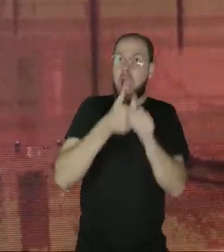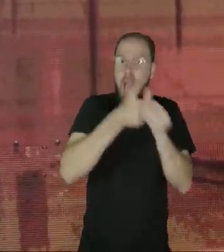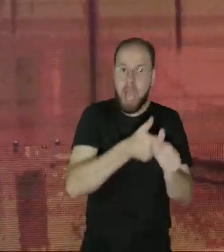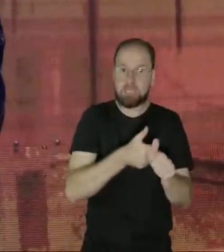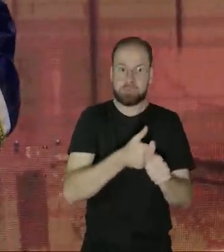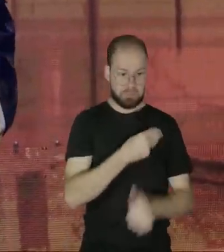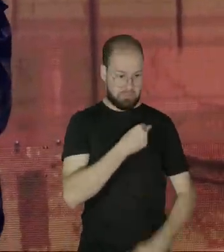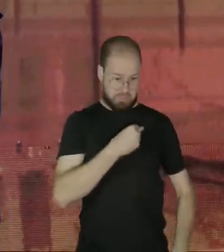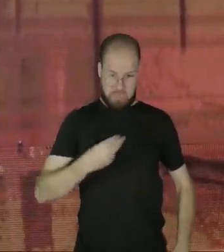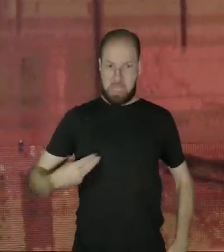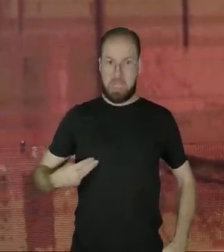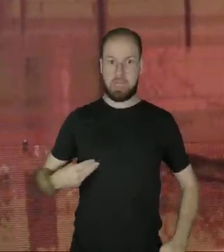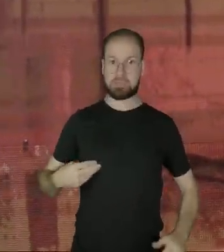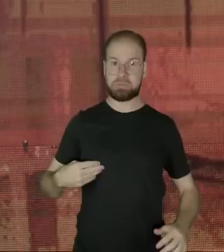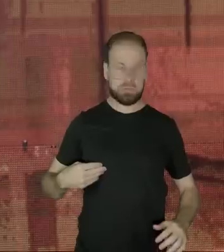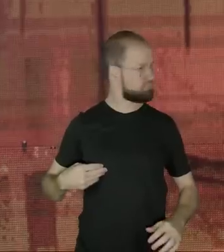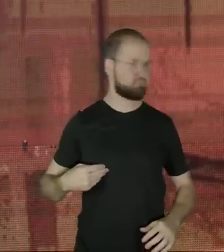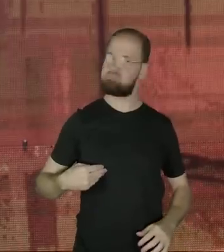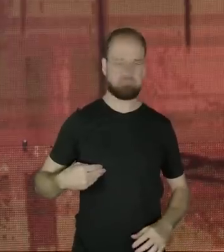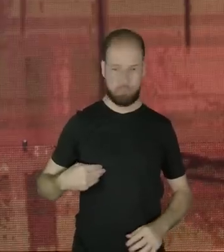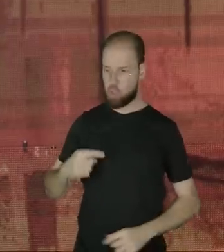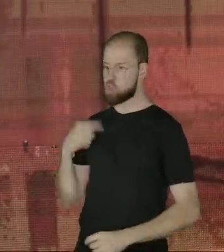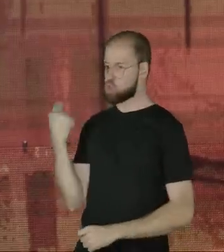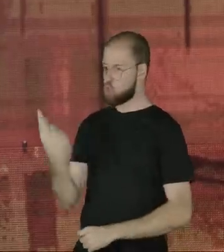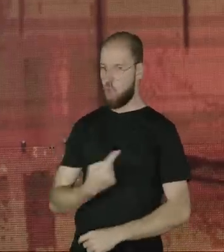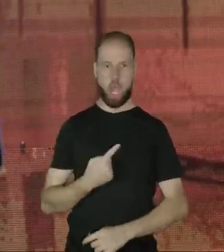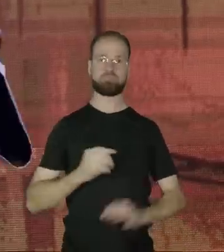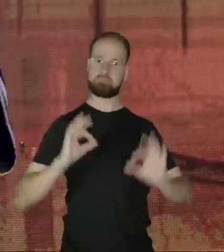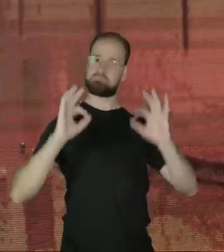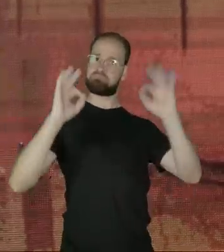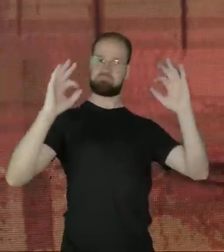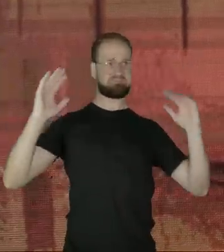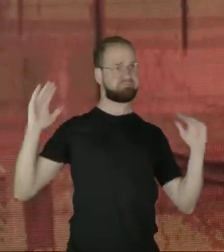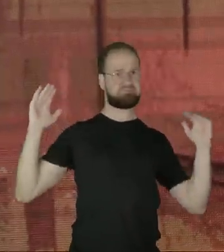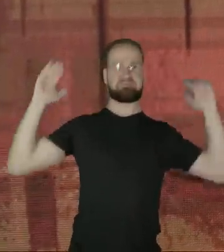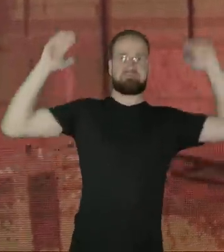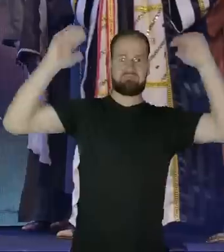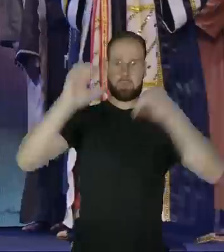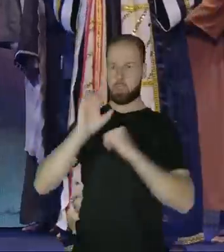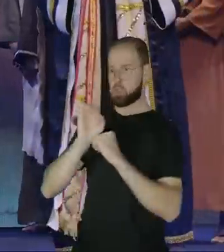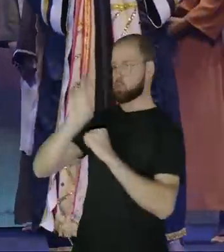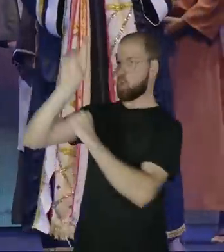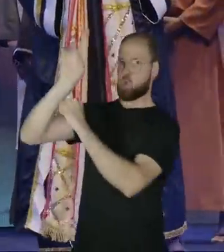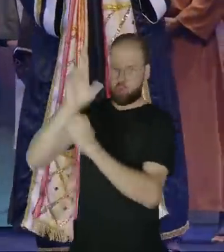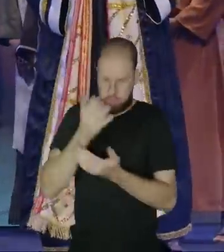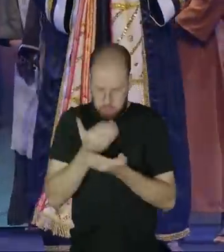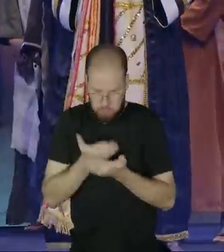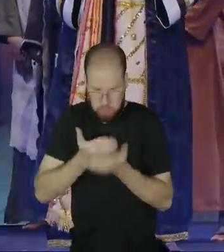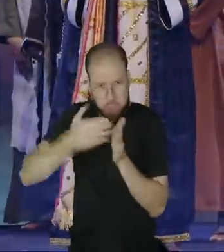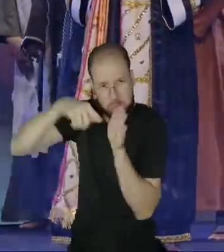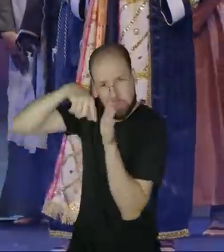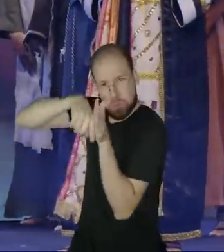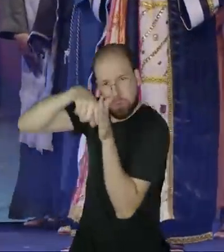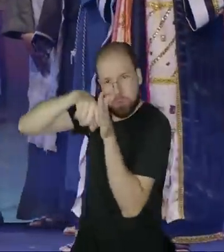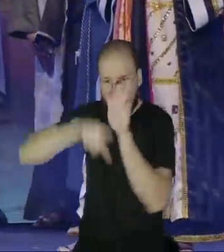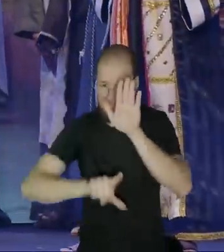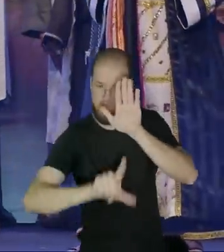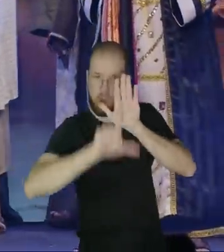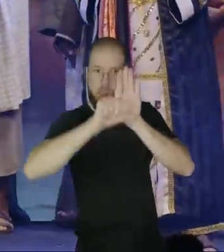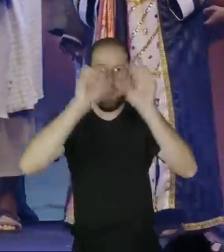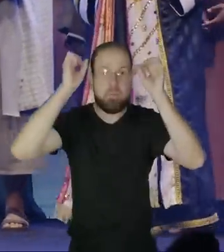esse título, pois somos doutores e mestres da lei de Moisés. Ah, de vós, mestres da lei,